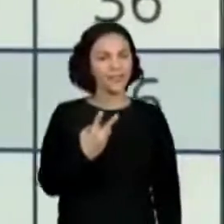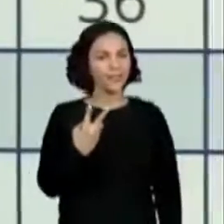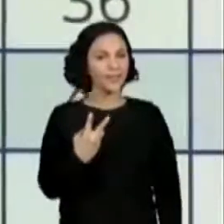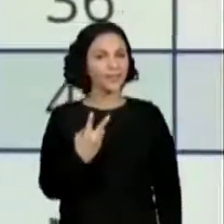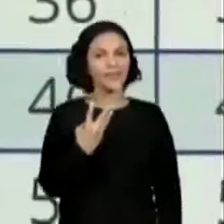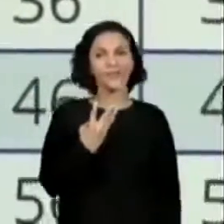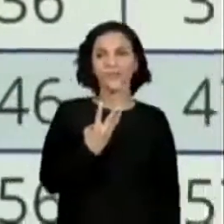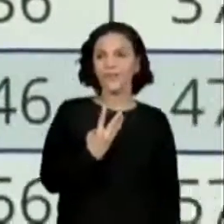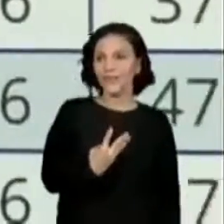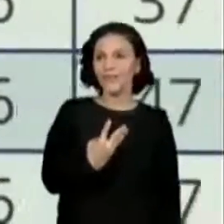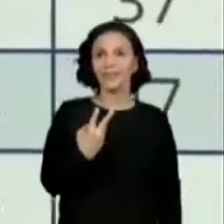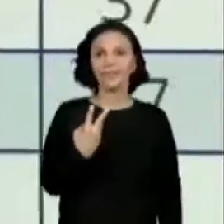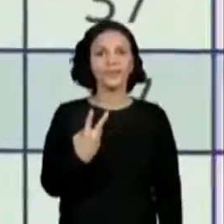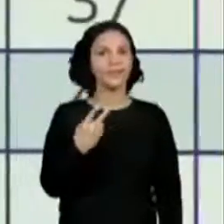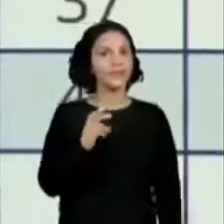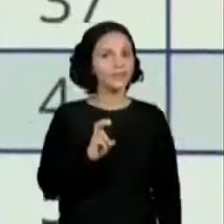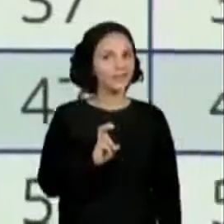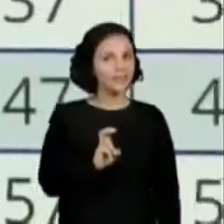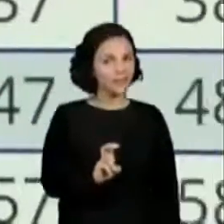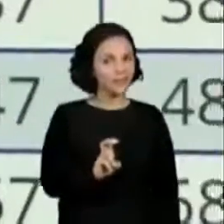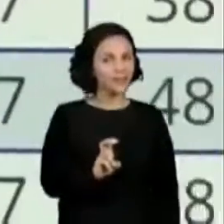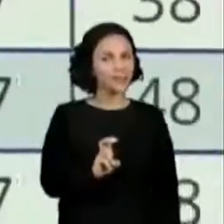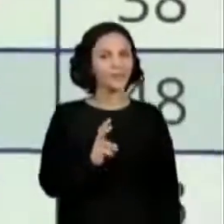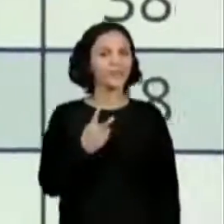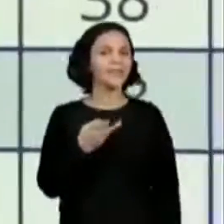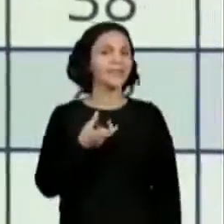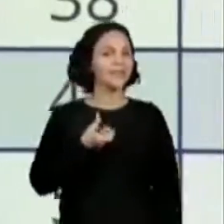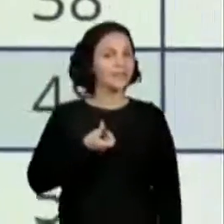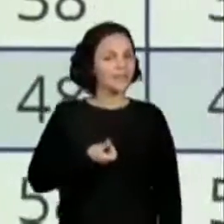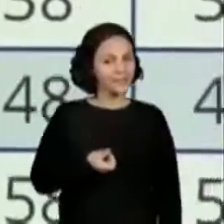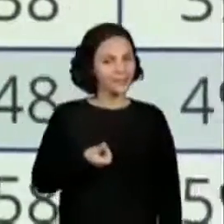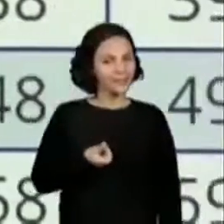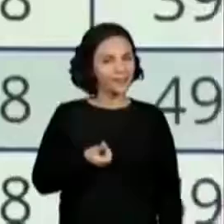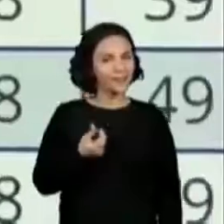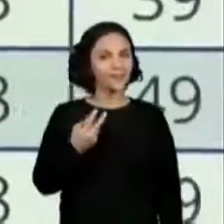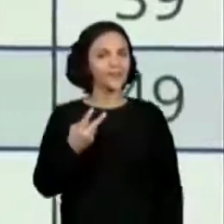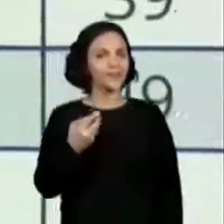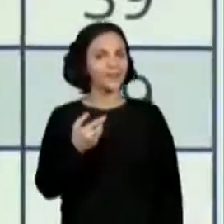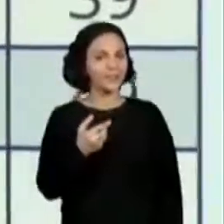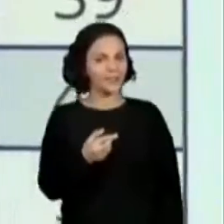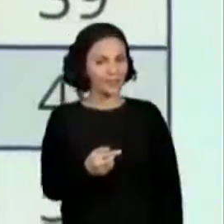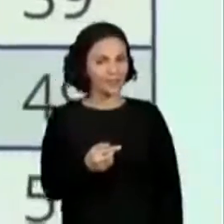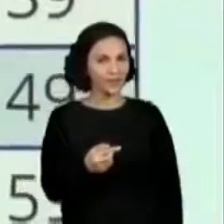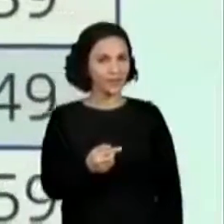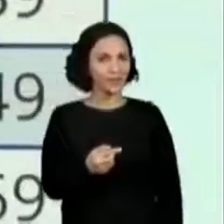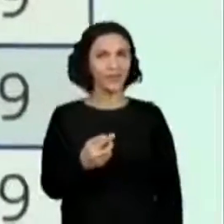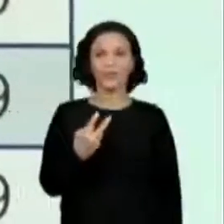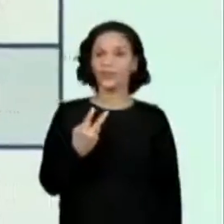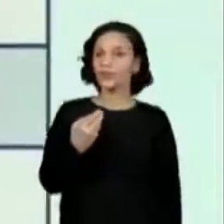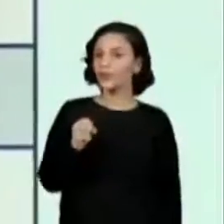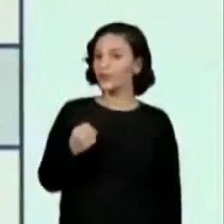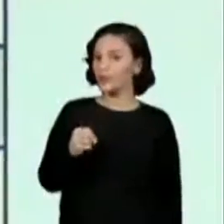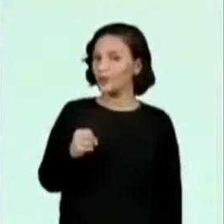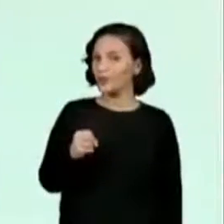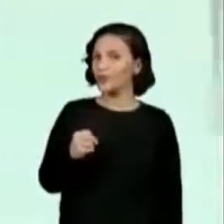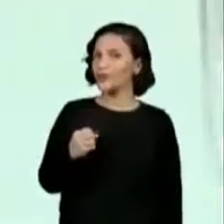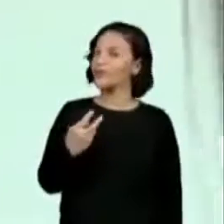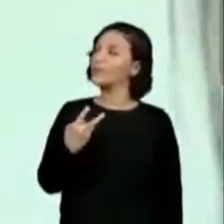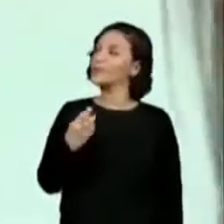23, 24, 25, 26, 27,